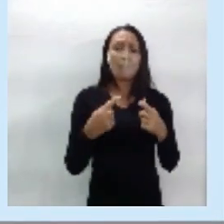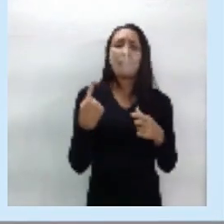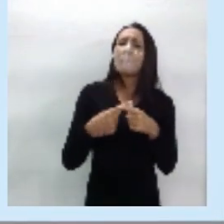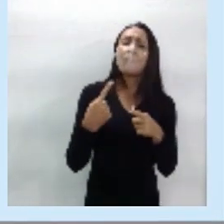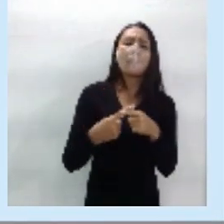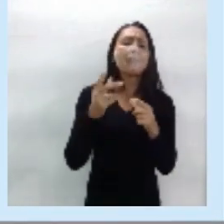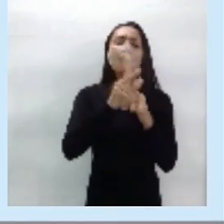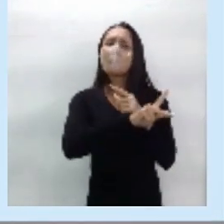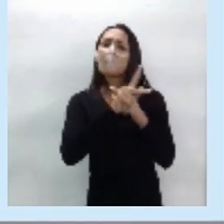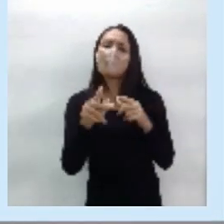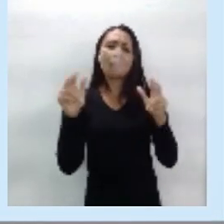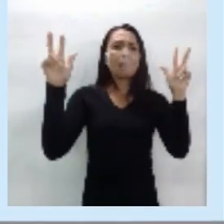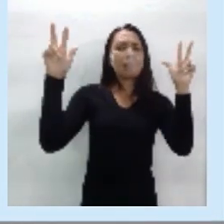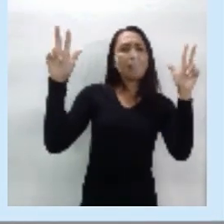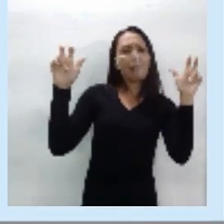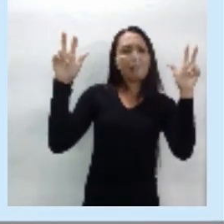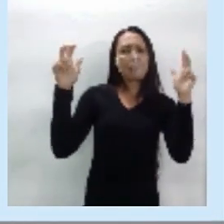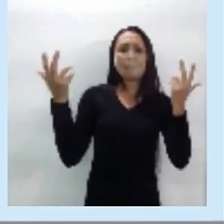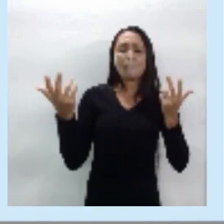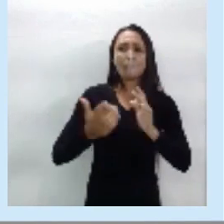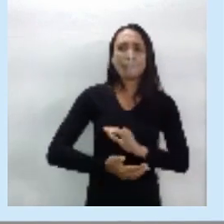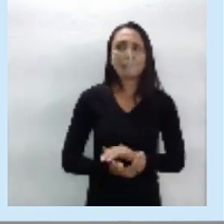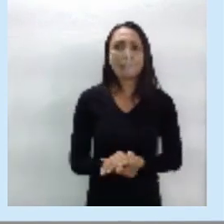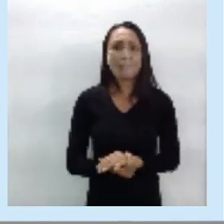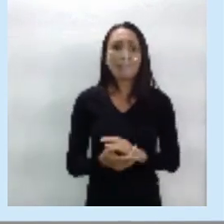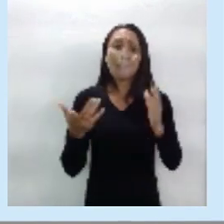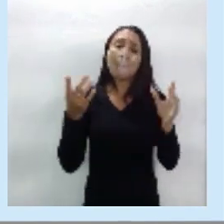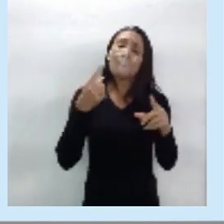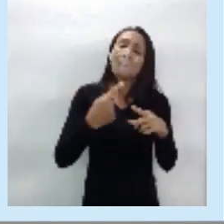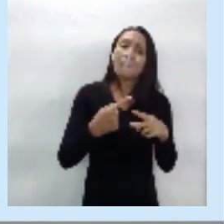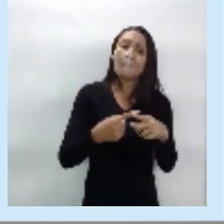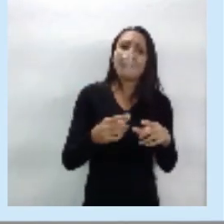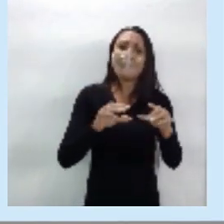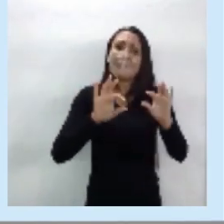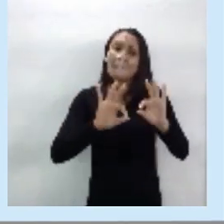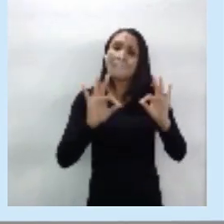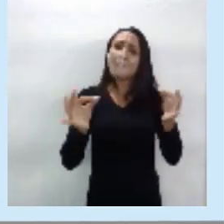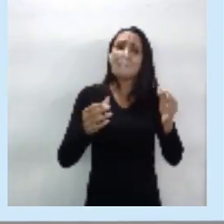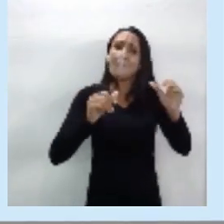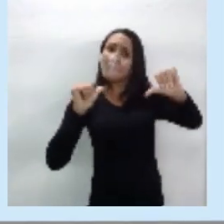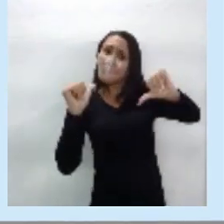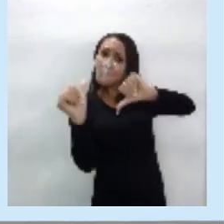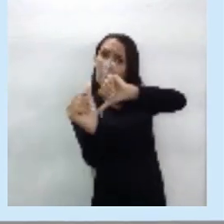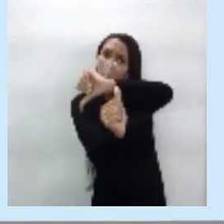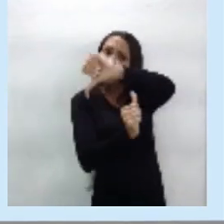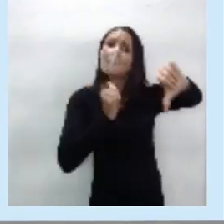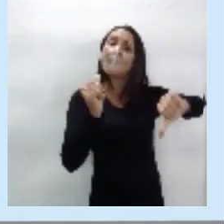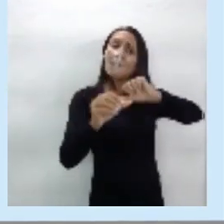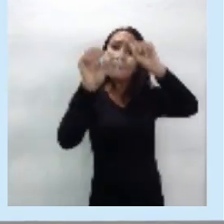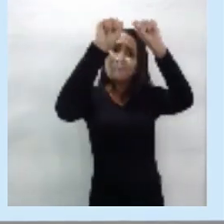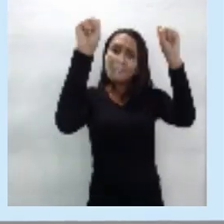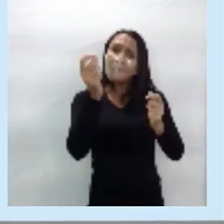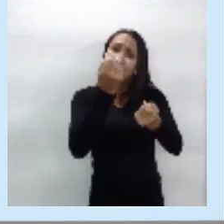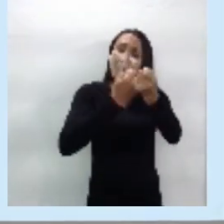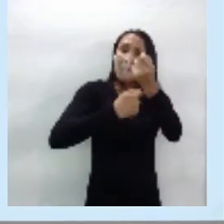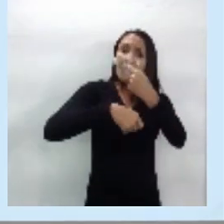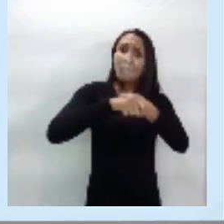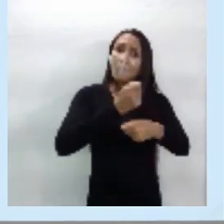aspa, professor? Porque, na verdade, eles simplesmente modificaram o sistema econômico